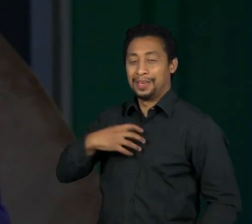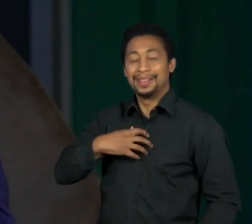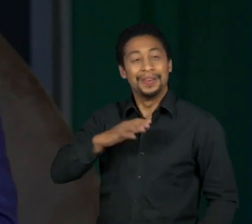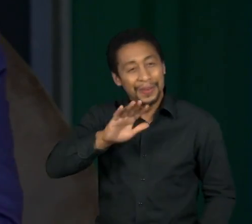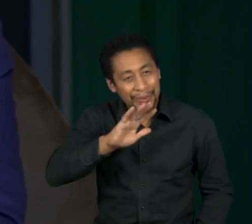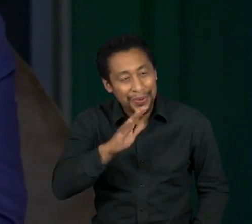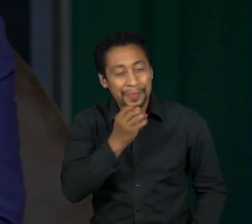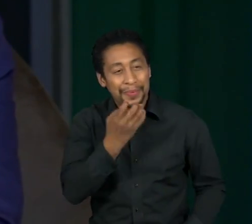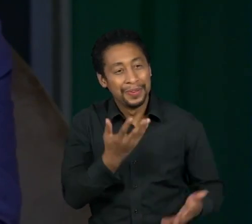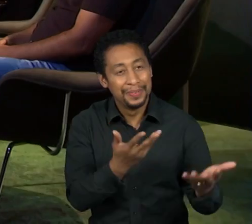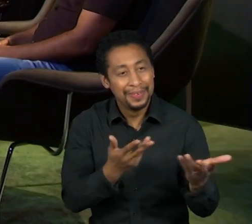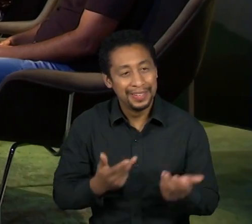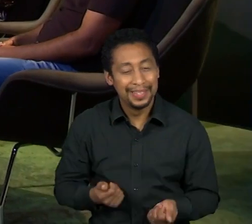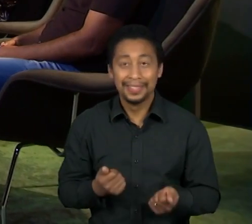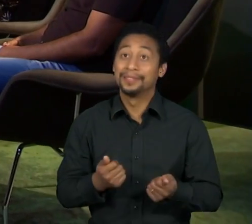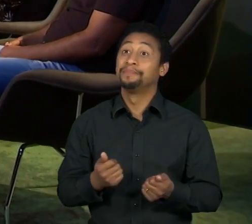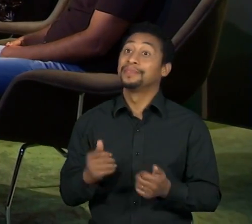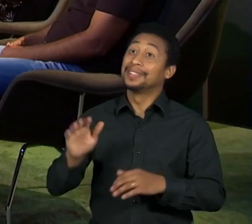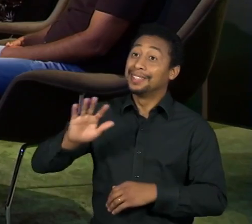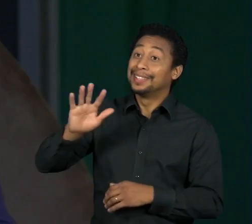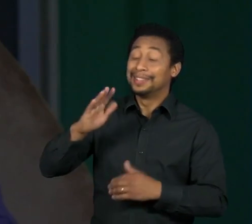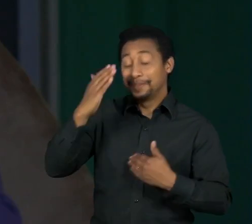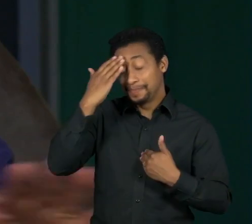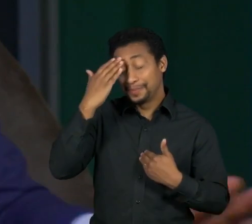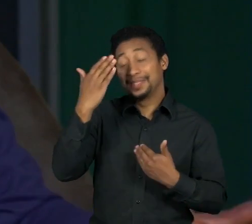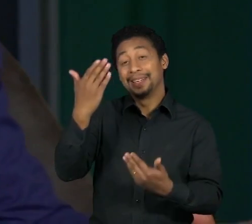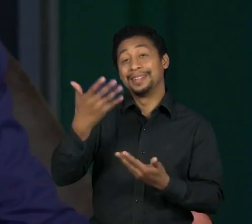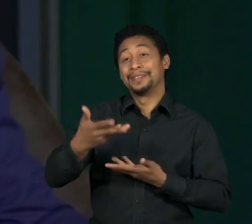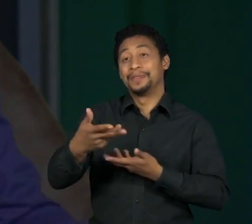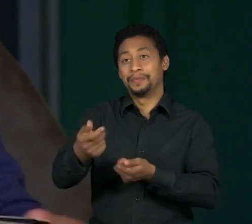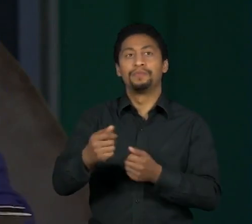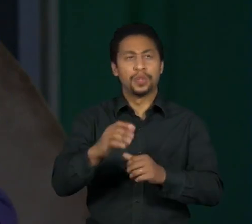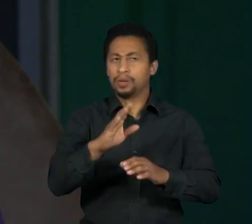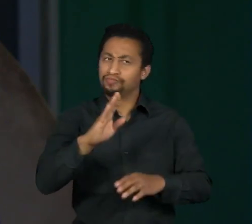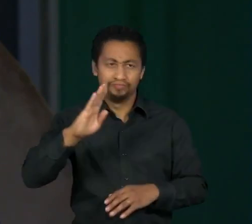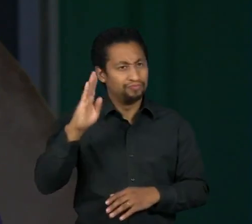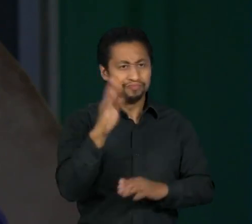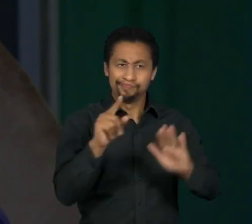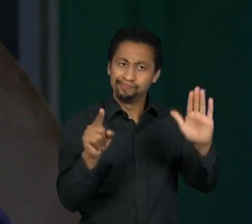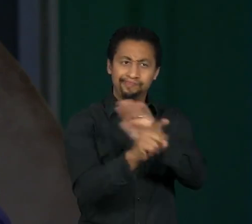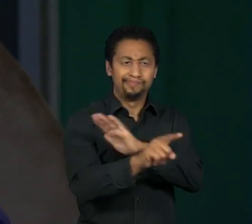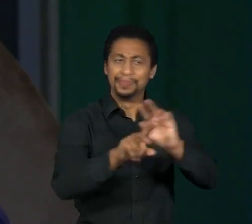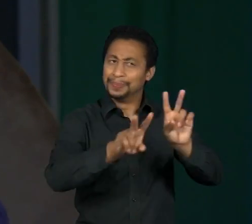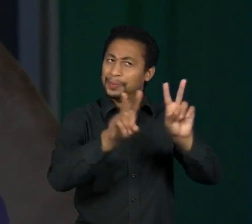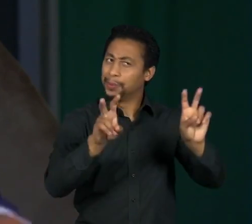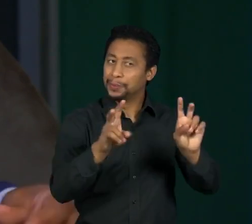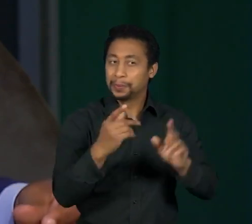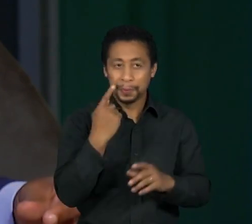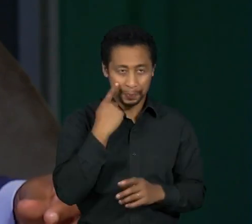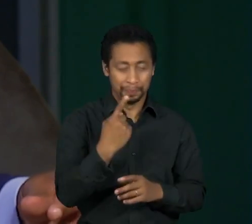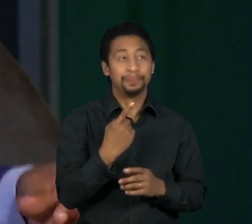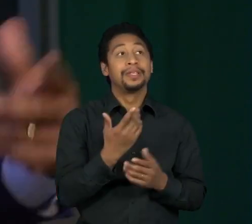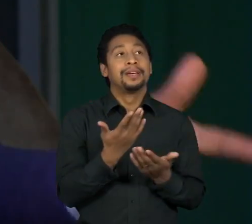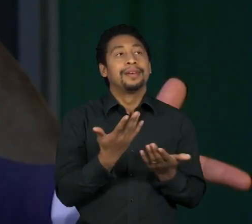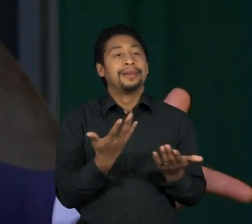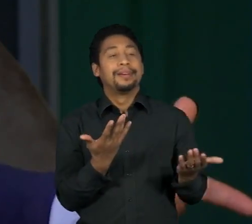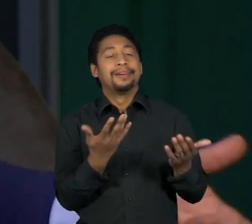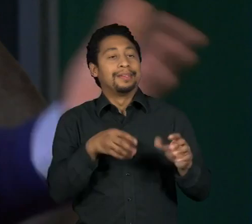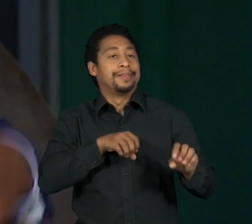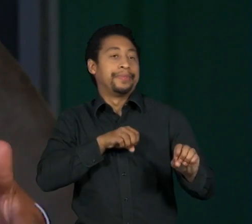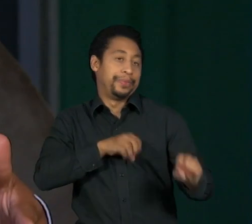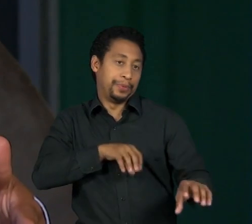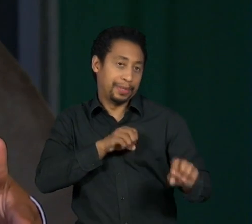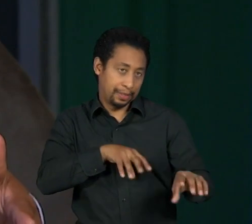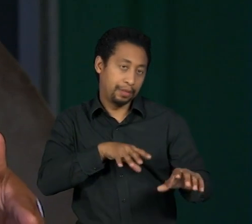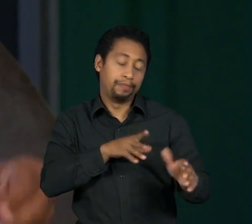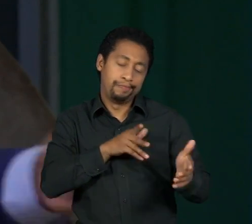bem-vinda. Olá, muito obrigada pelo convite. E já vamos direto ao assunto. Juliana, a educação, a